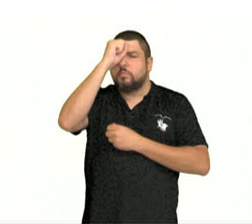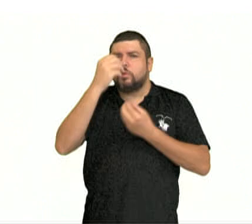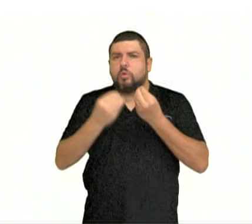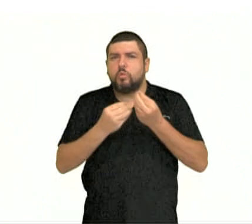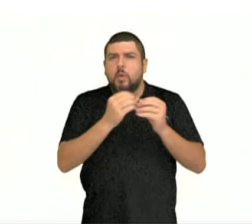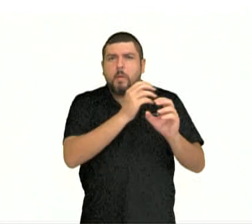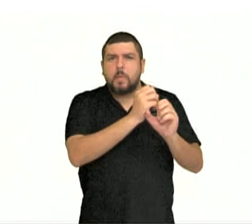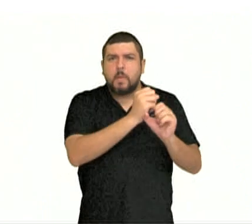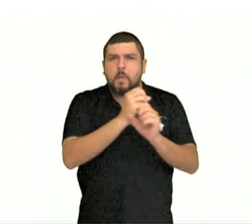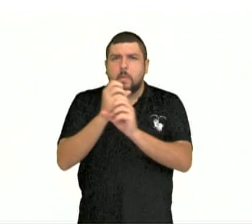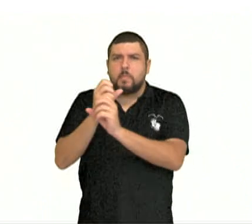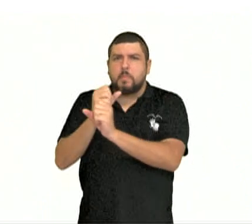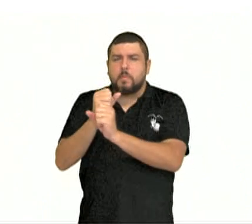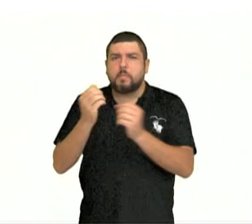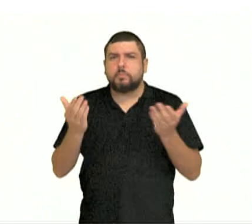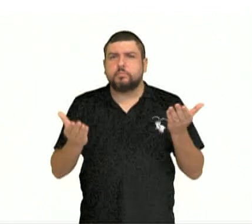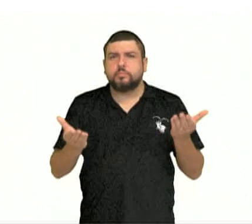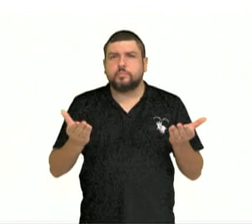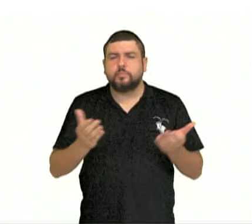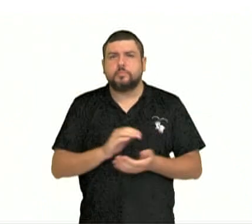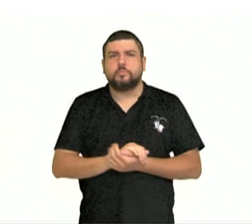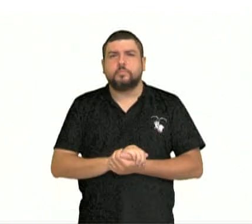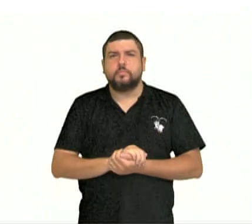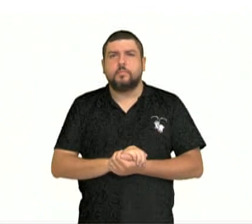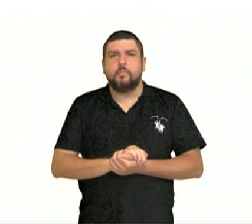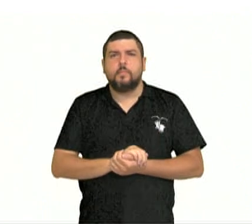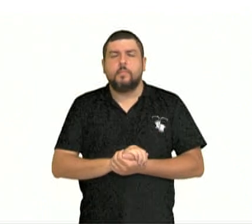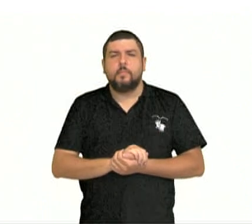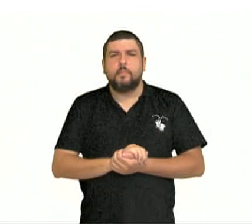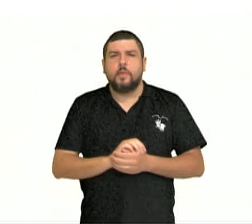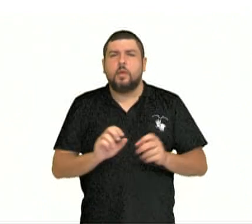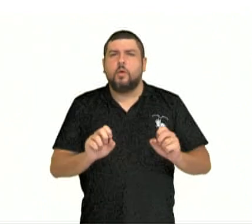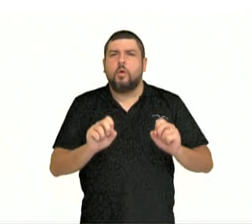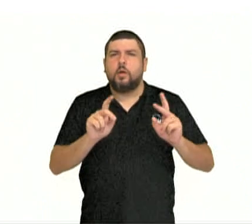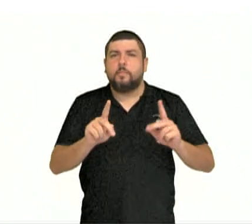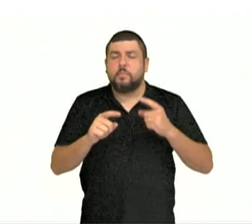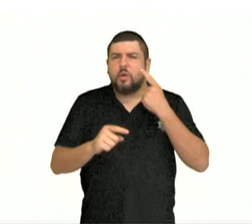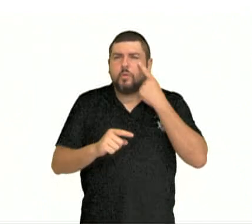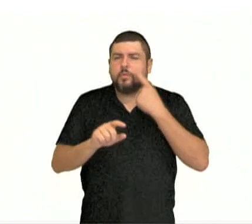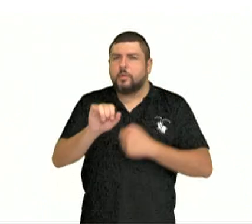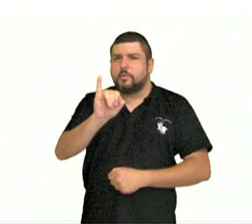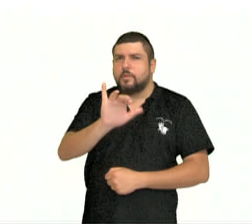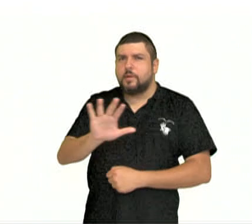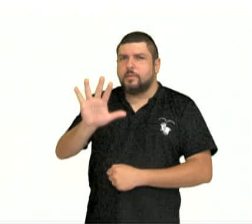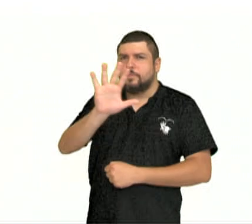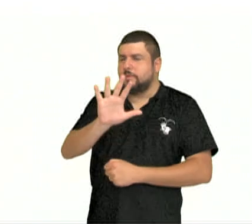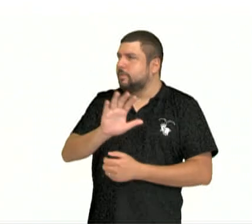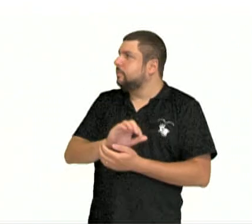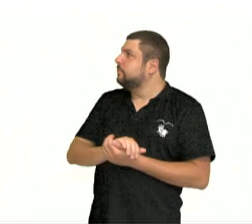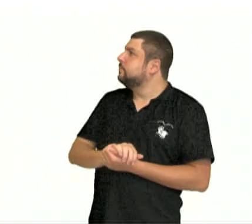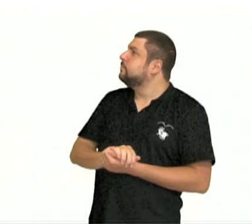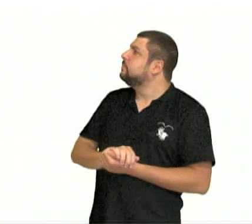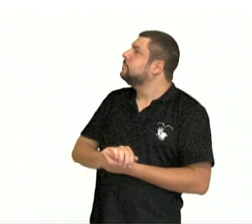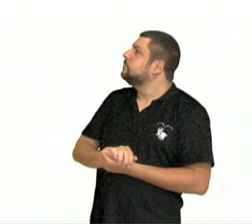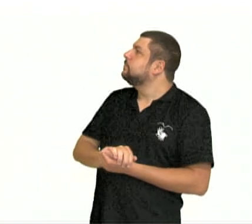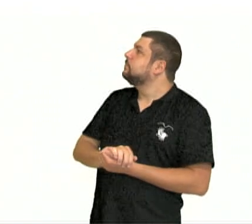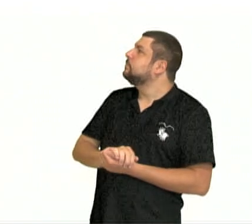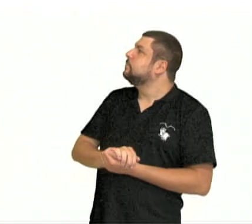equações. Vamos conversar sobre essa imagem? Olha que imagem bonita. Observando essa